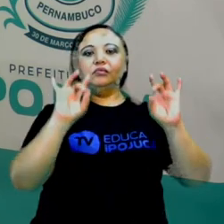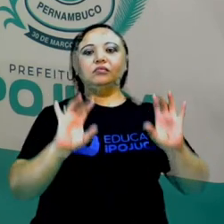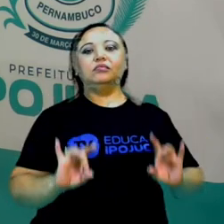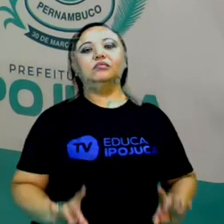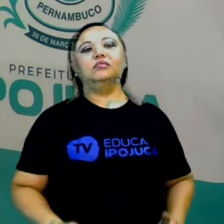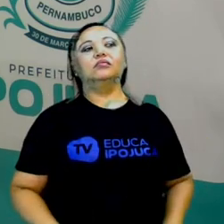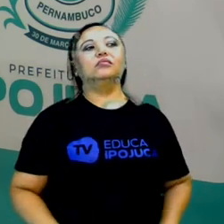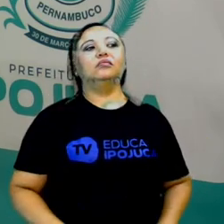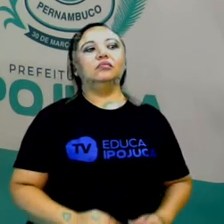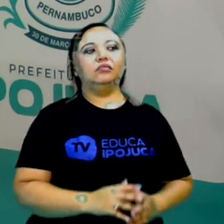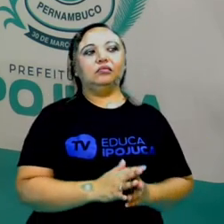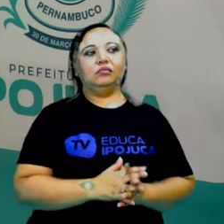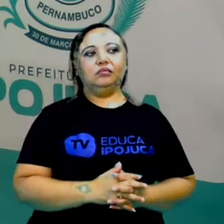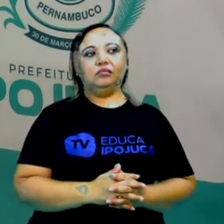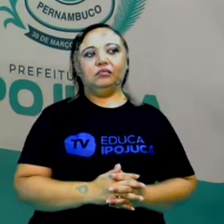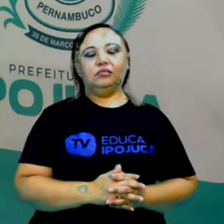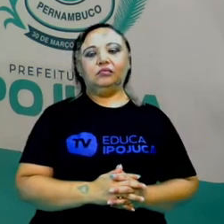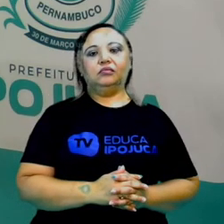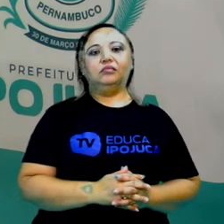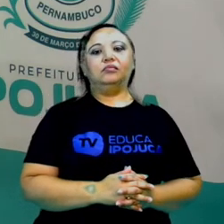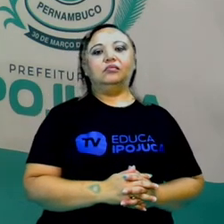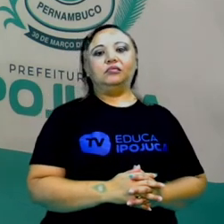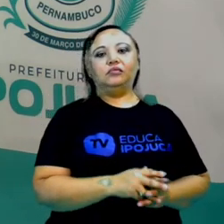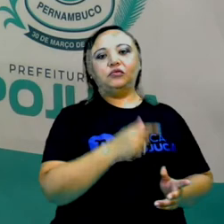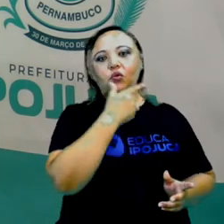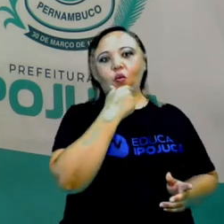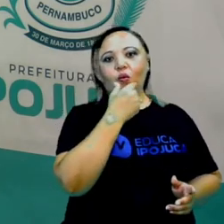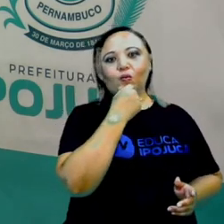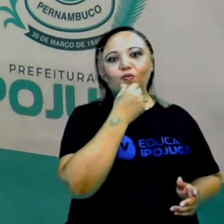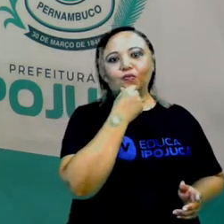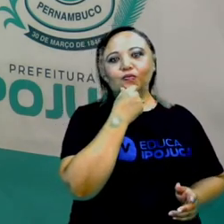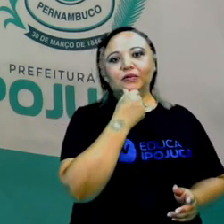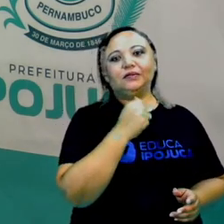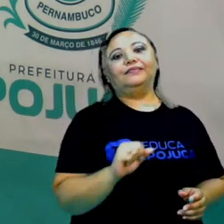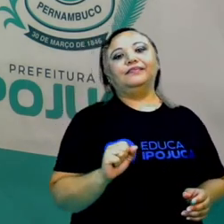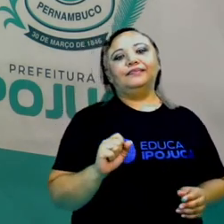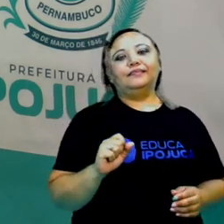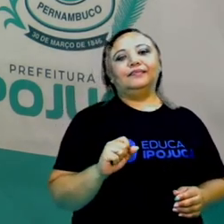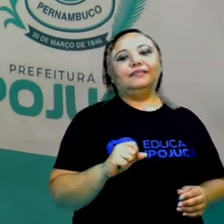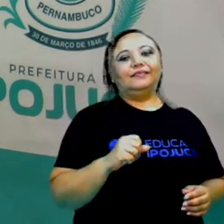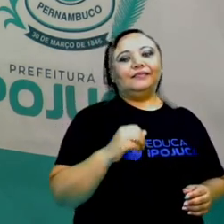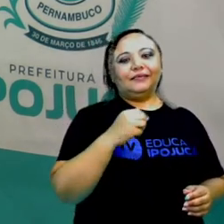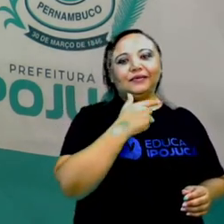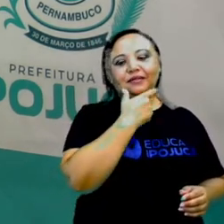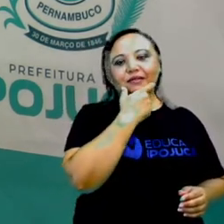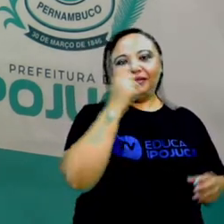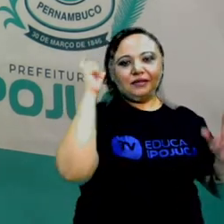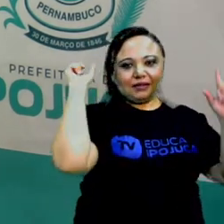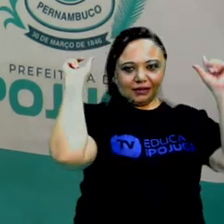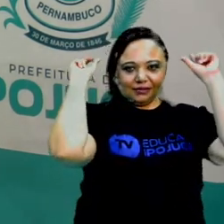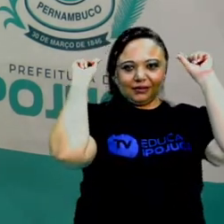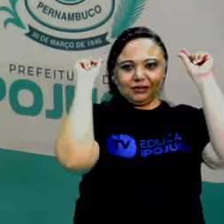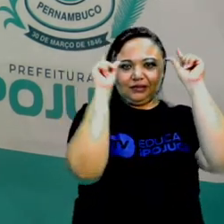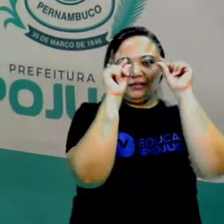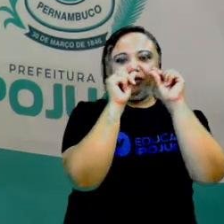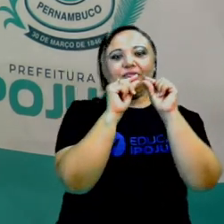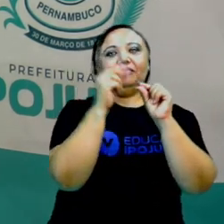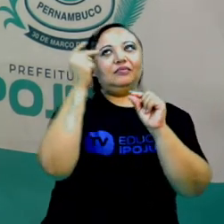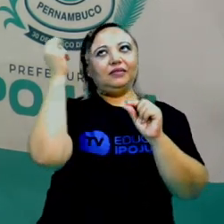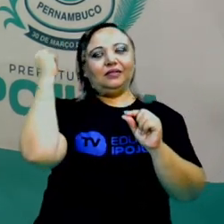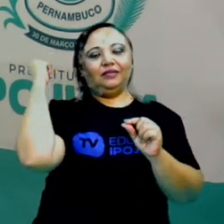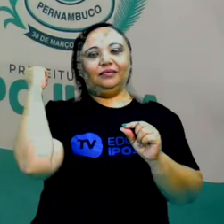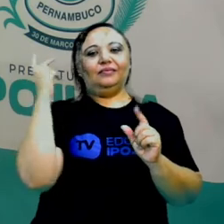essa técnica foi Eratóstenes. É um nomezinho difícil, né? É um nome grego, muito